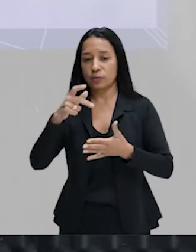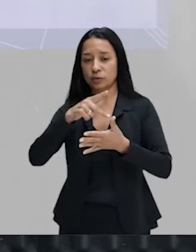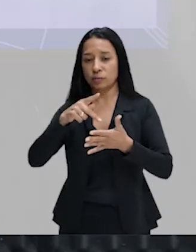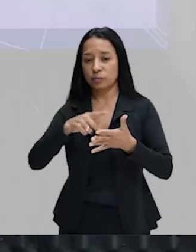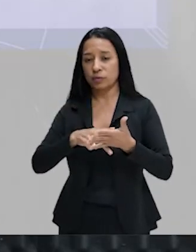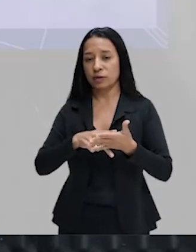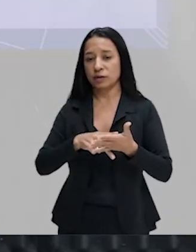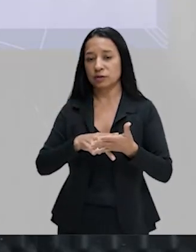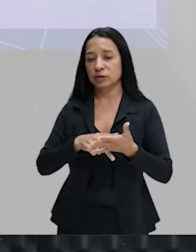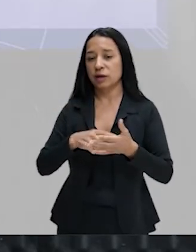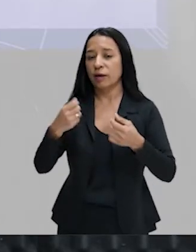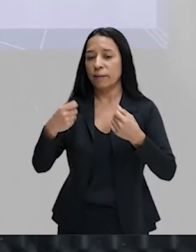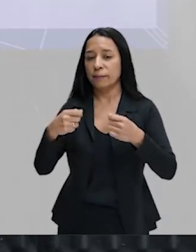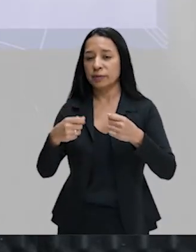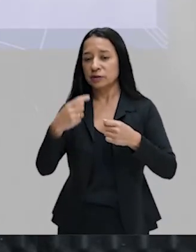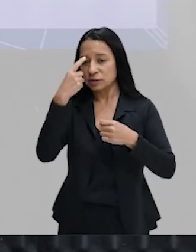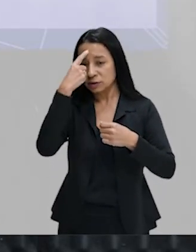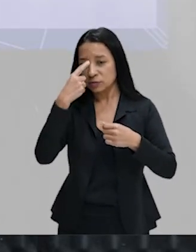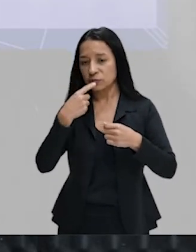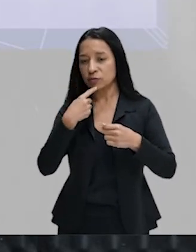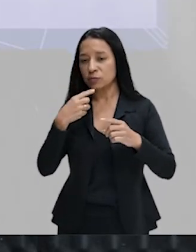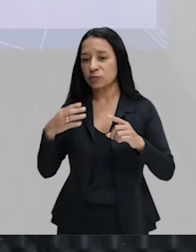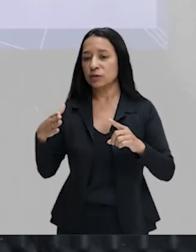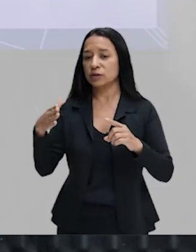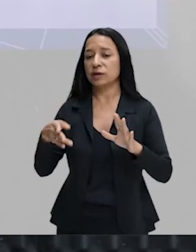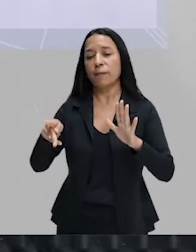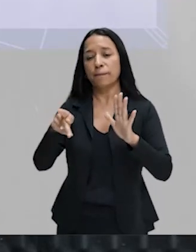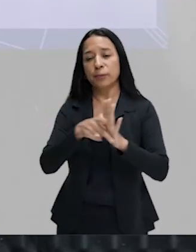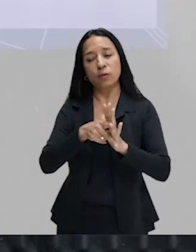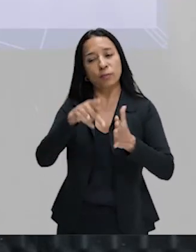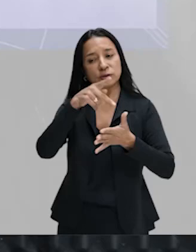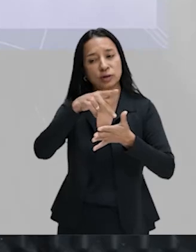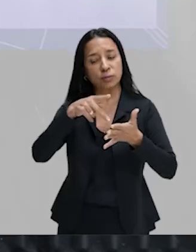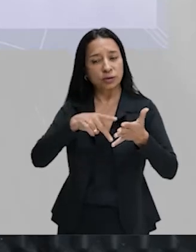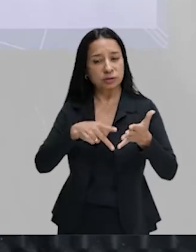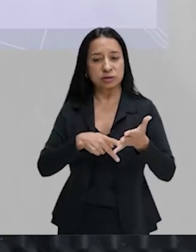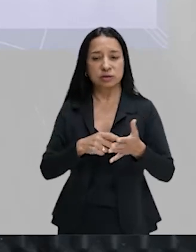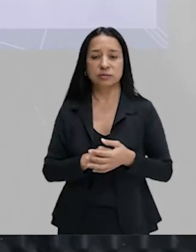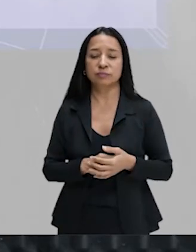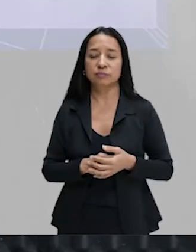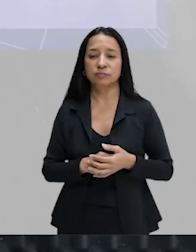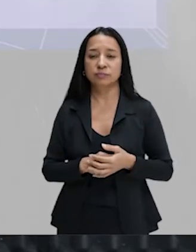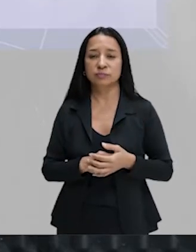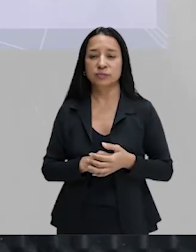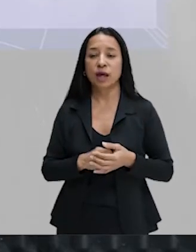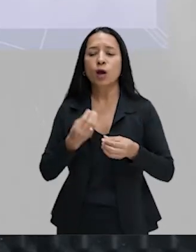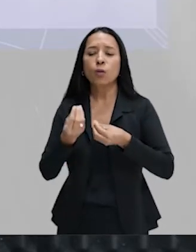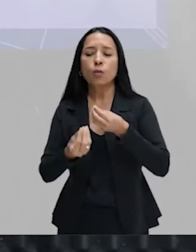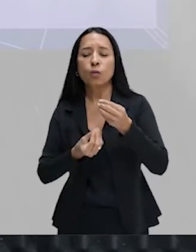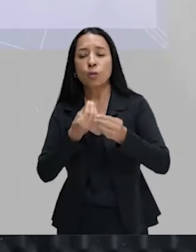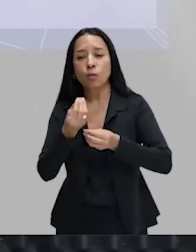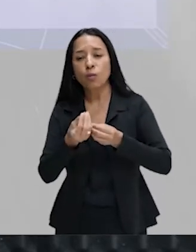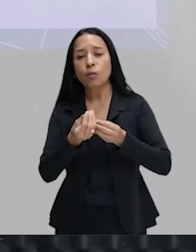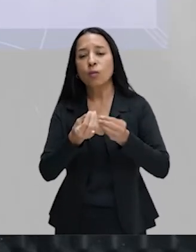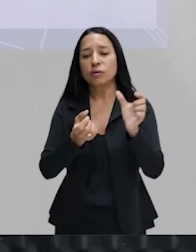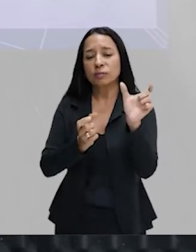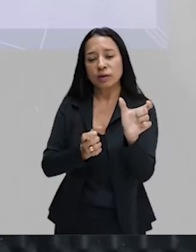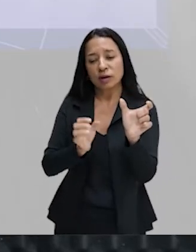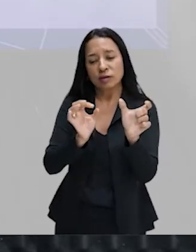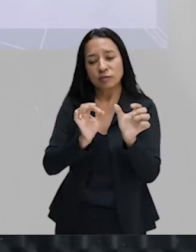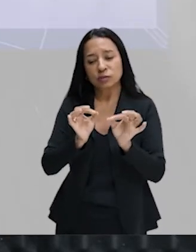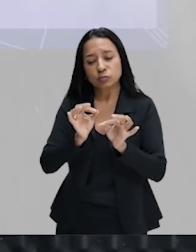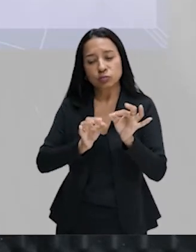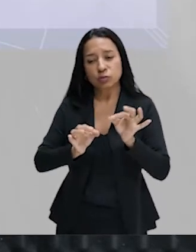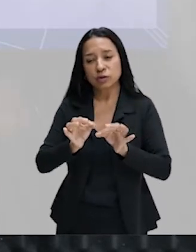elipse e a sonoridade das frases. É a disposição de palavras, é a repetição de fonemas no